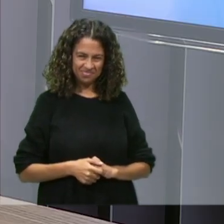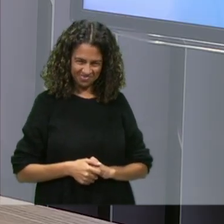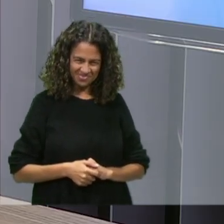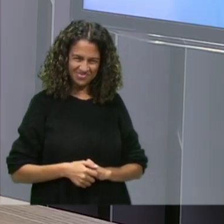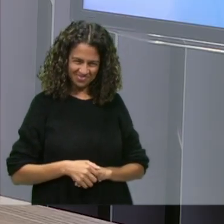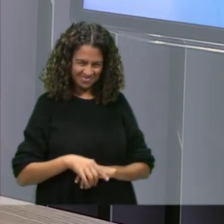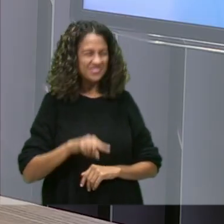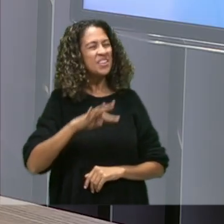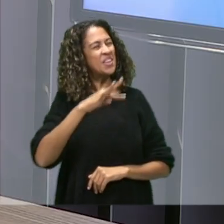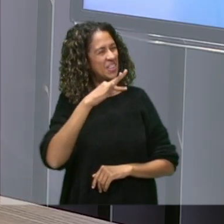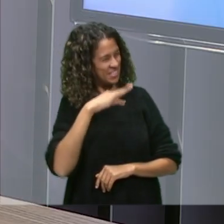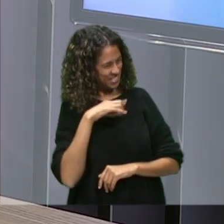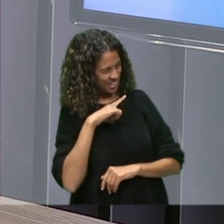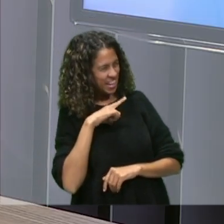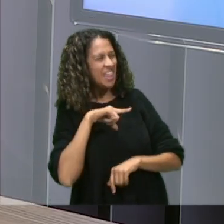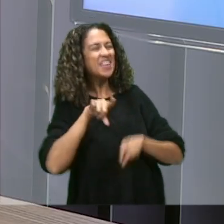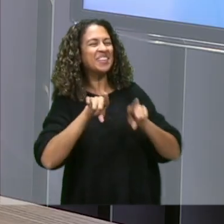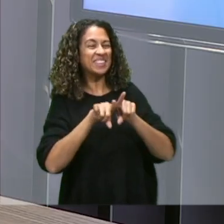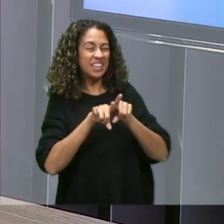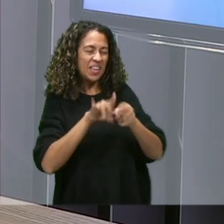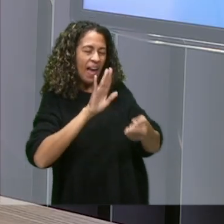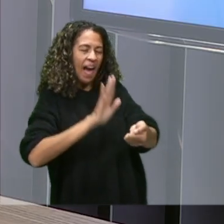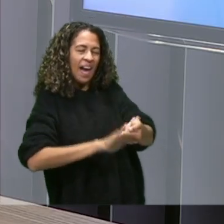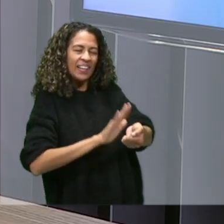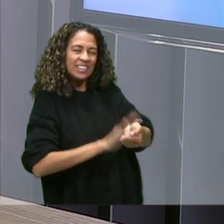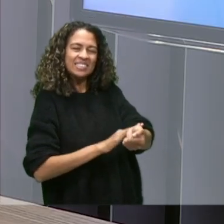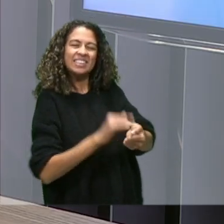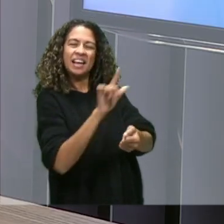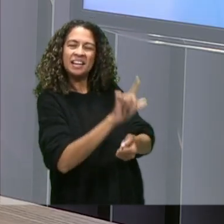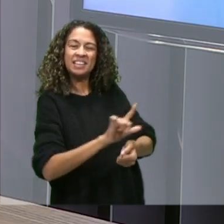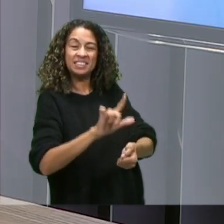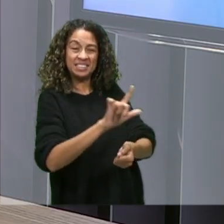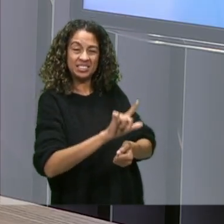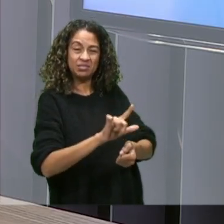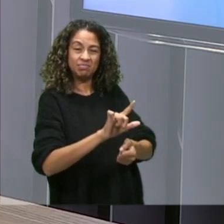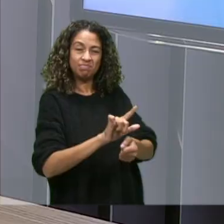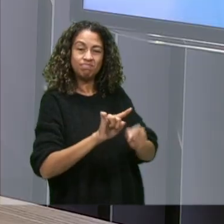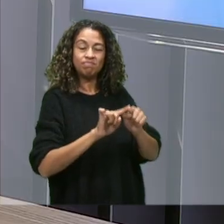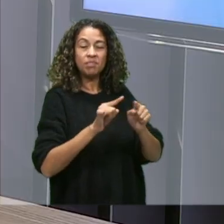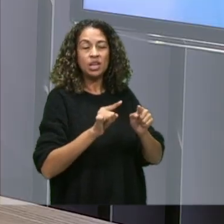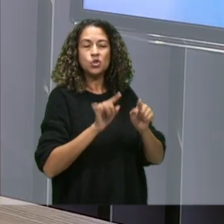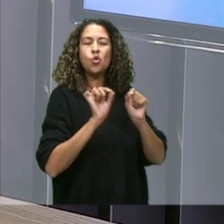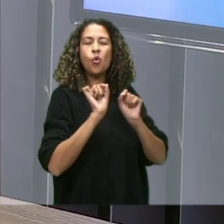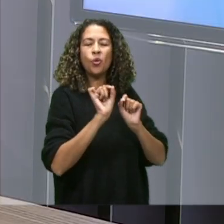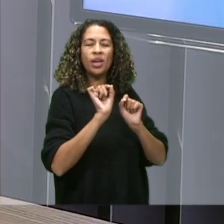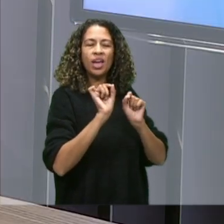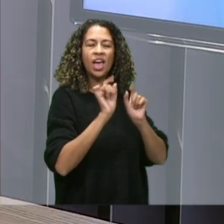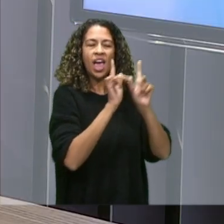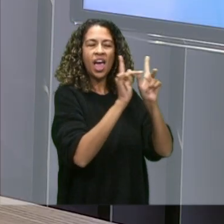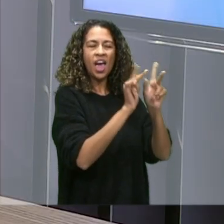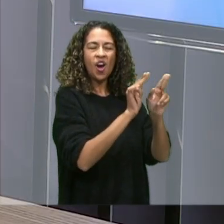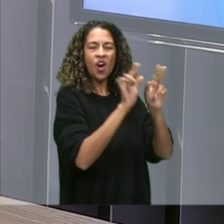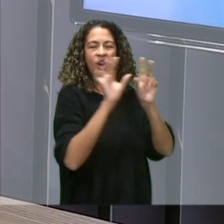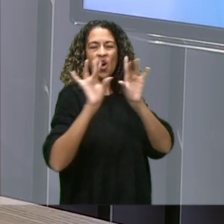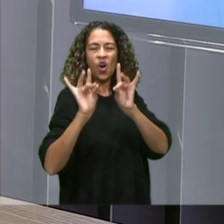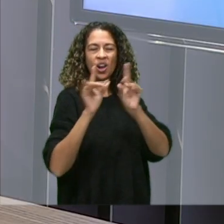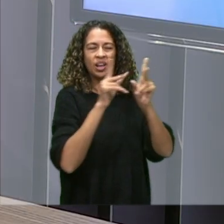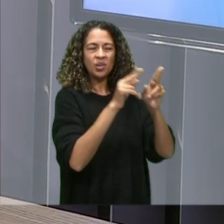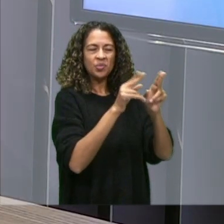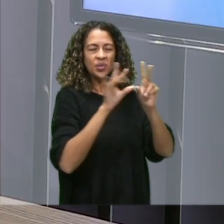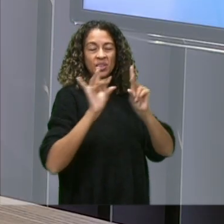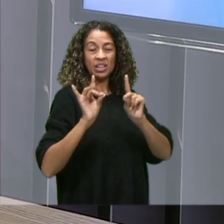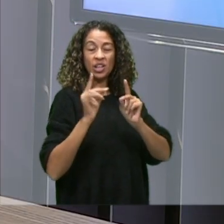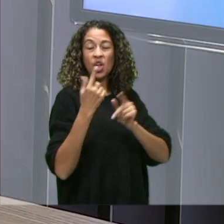tenho a minha veia literária, embora sejam recorte e cola de partes de 2 livros